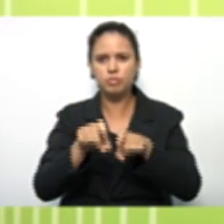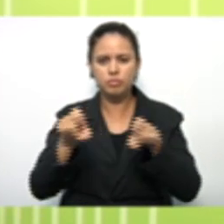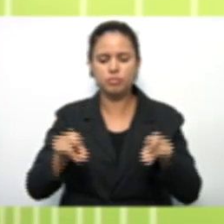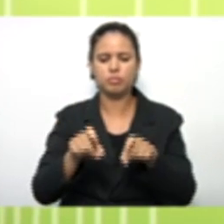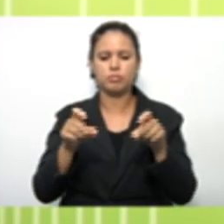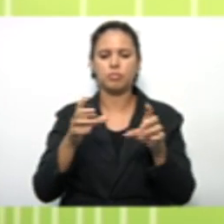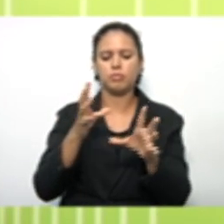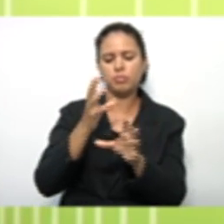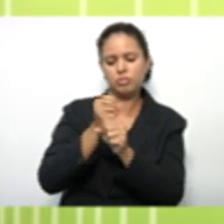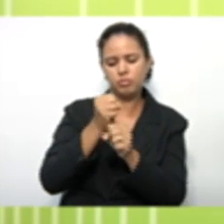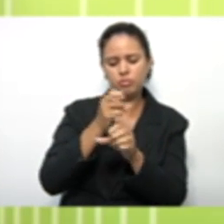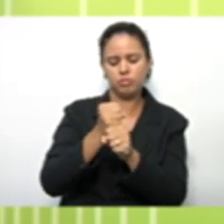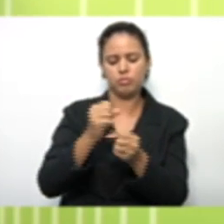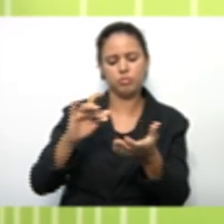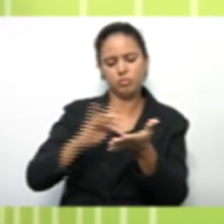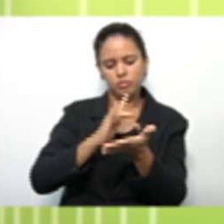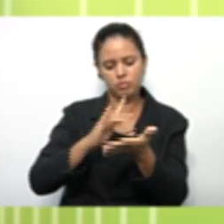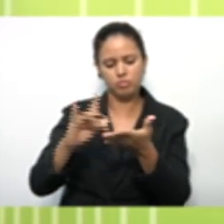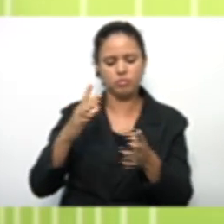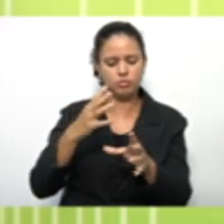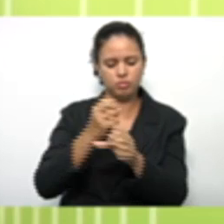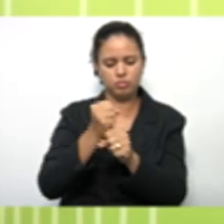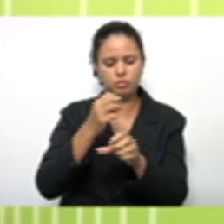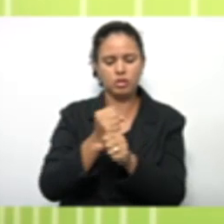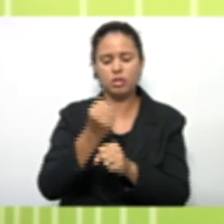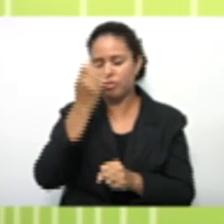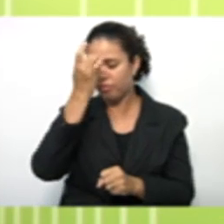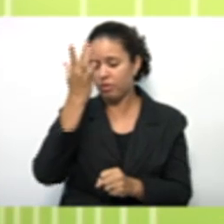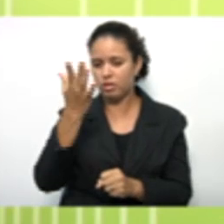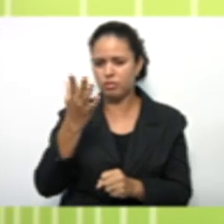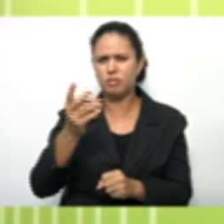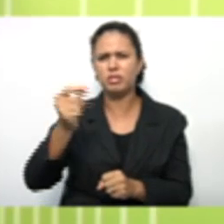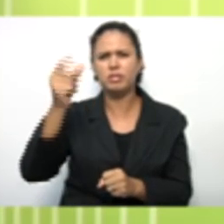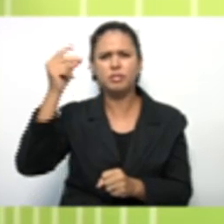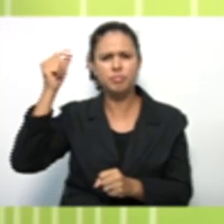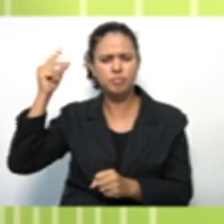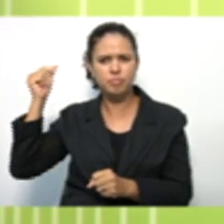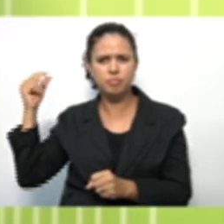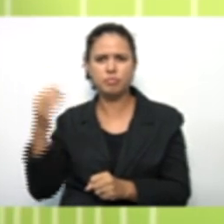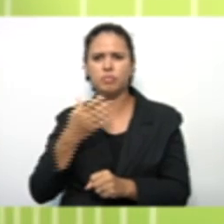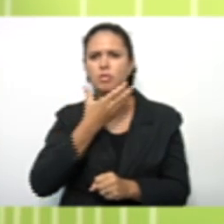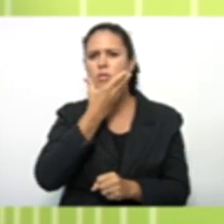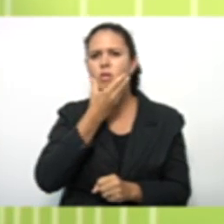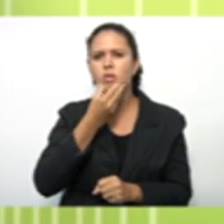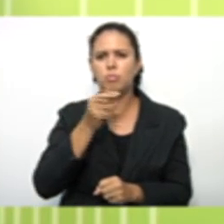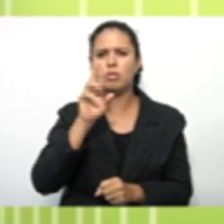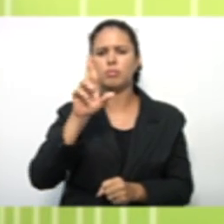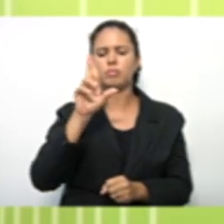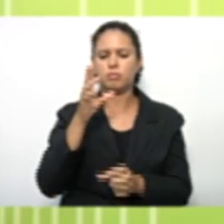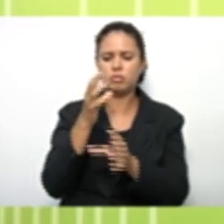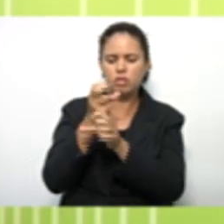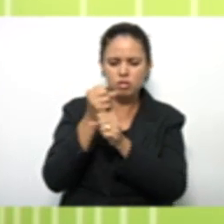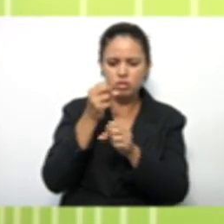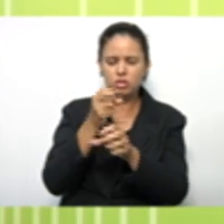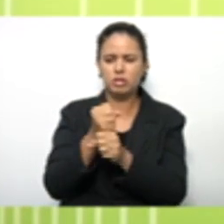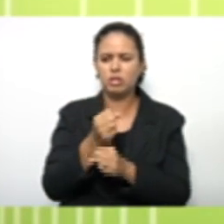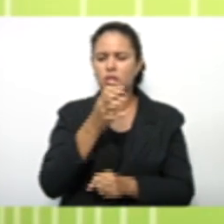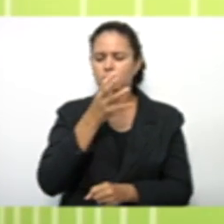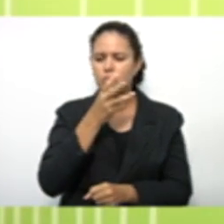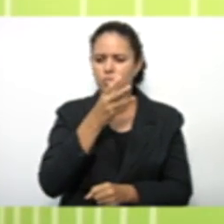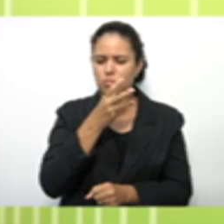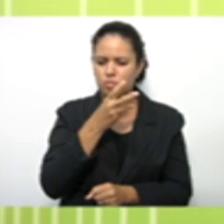a contabilidade. Então, antigamente, o contador era aquele profissional cansado que tinha que ficar horas e horas